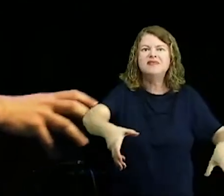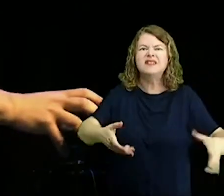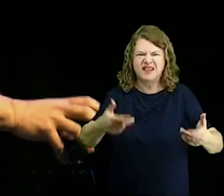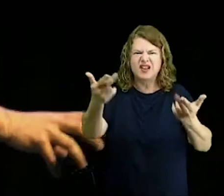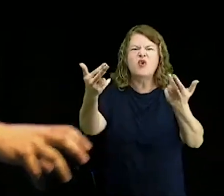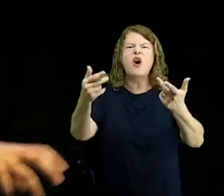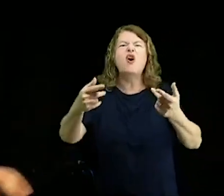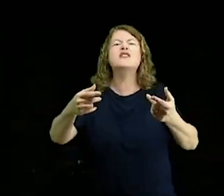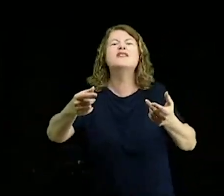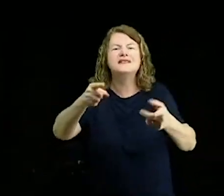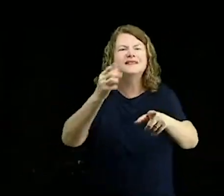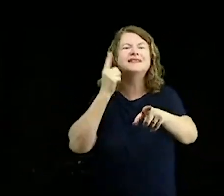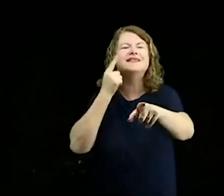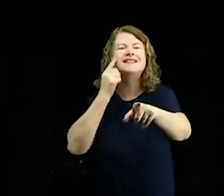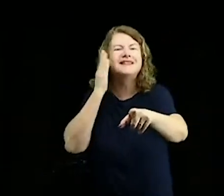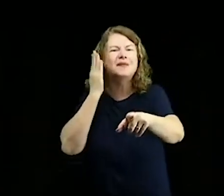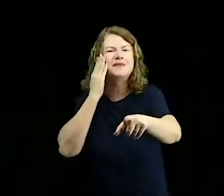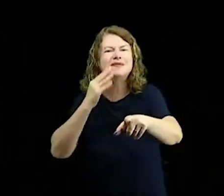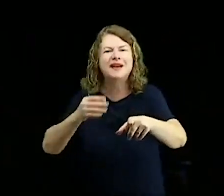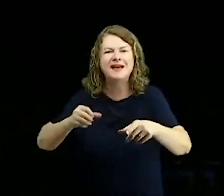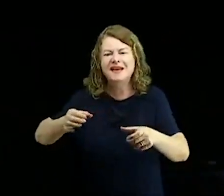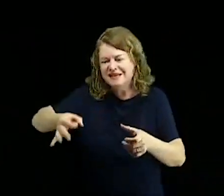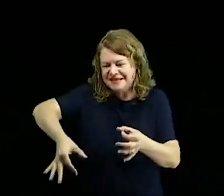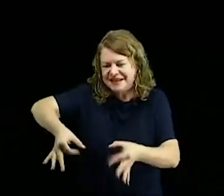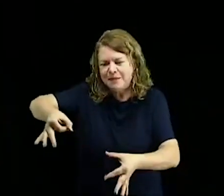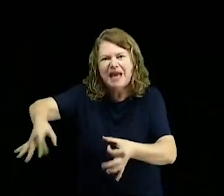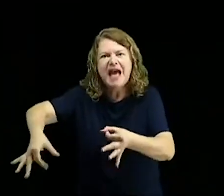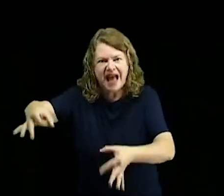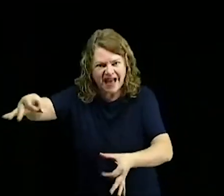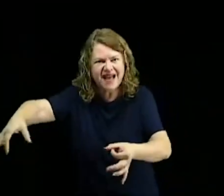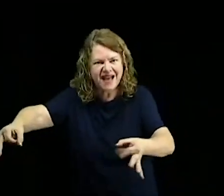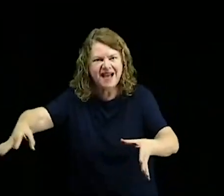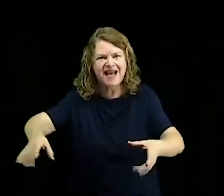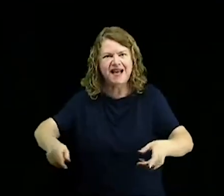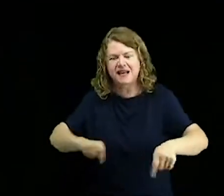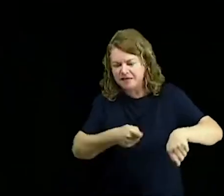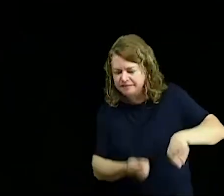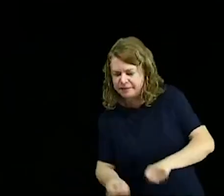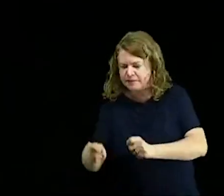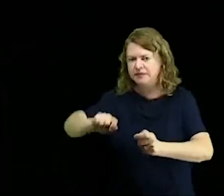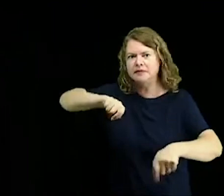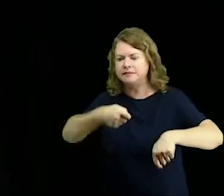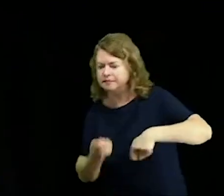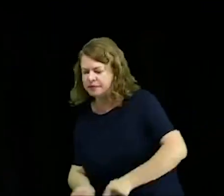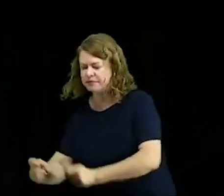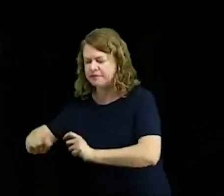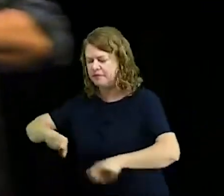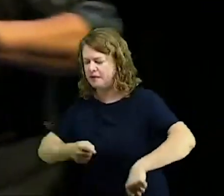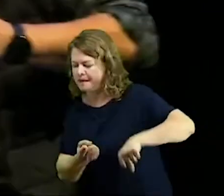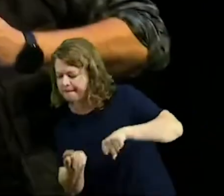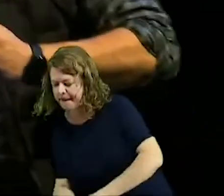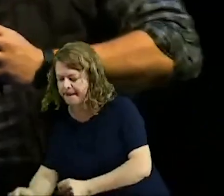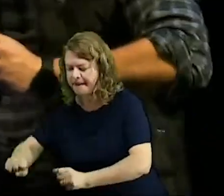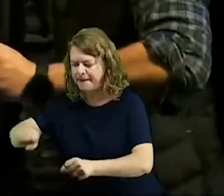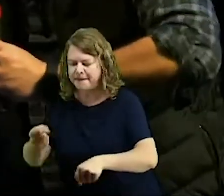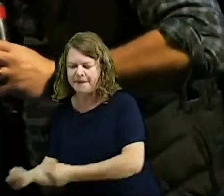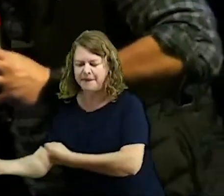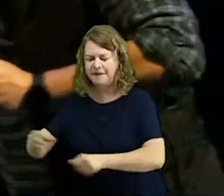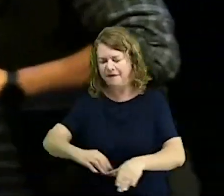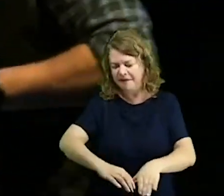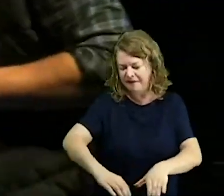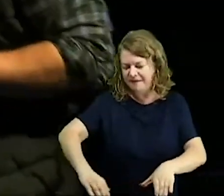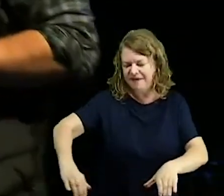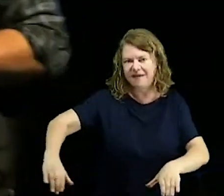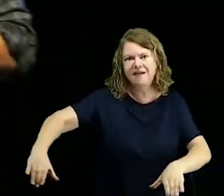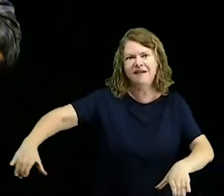aquele você cavava aquele rego, você cavava para jogar a semente, ó, faz duplo, faz um